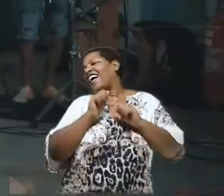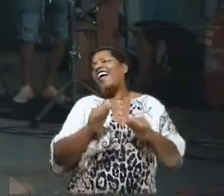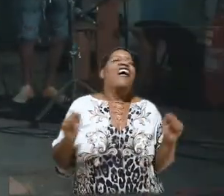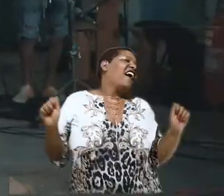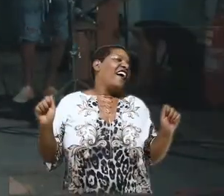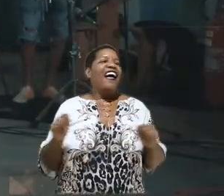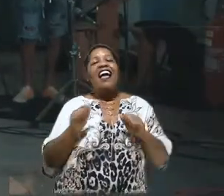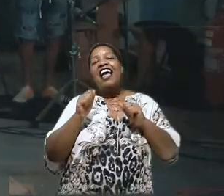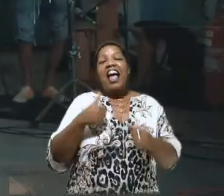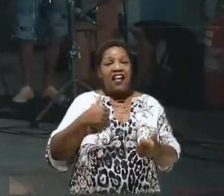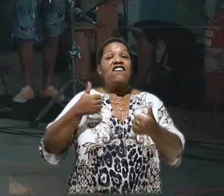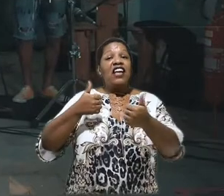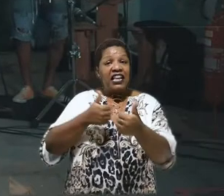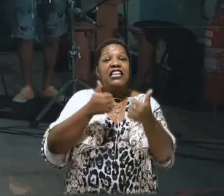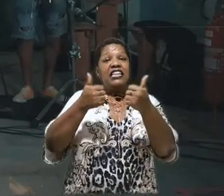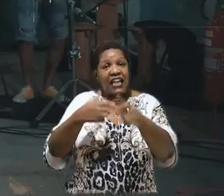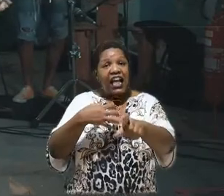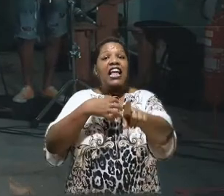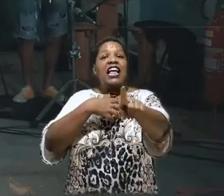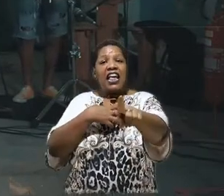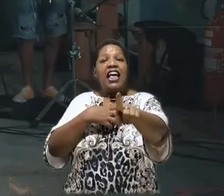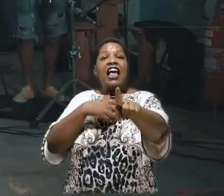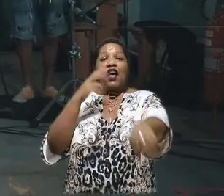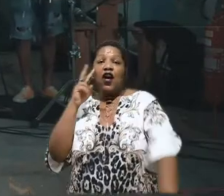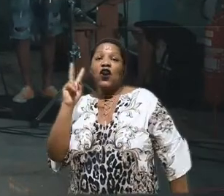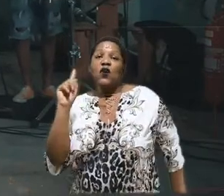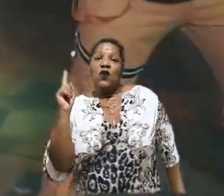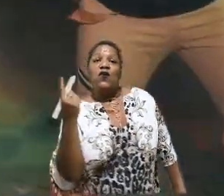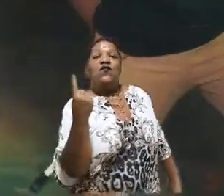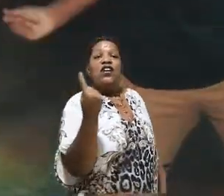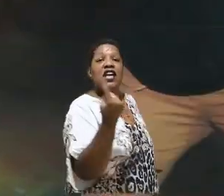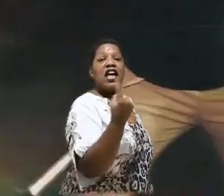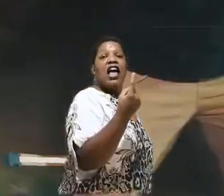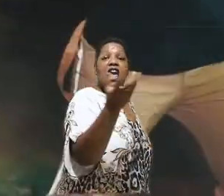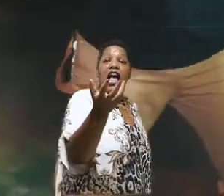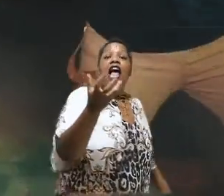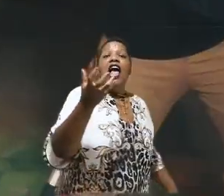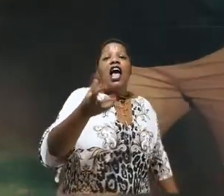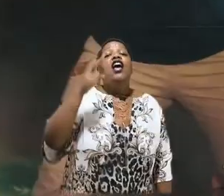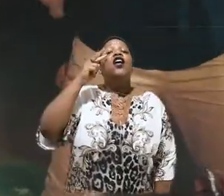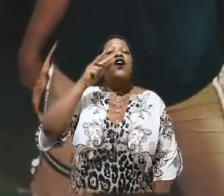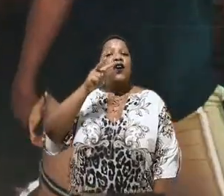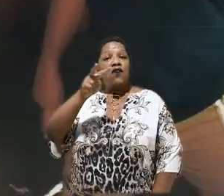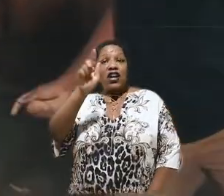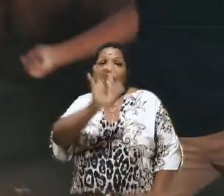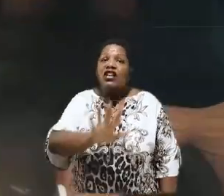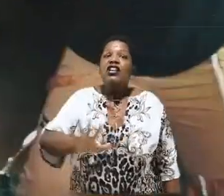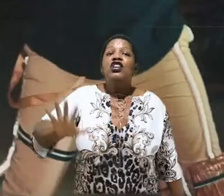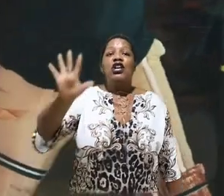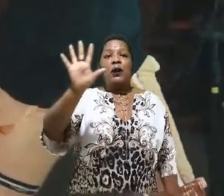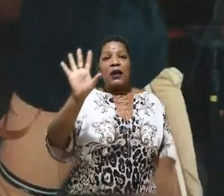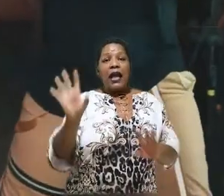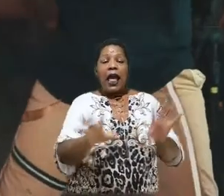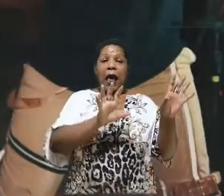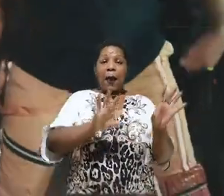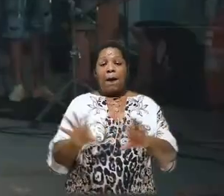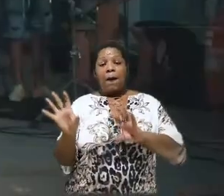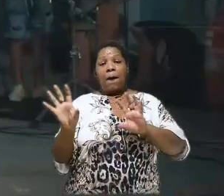e segue o bico quando vir aqui eu quero ver vir